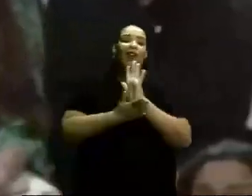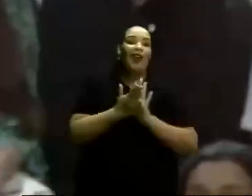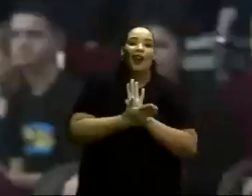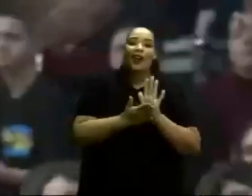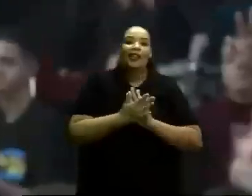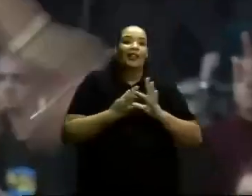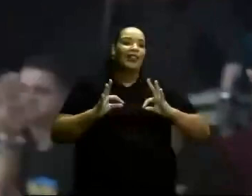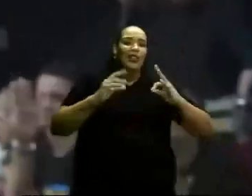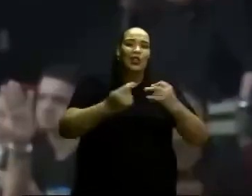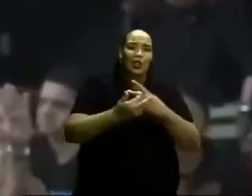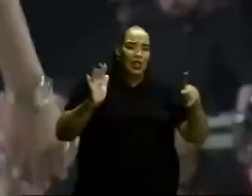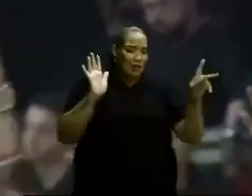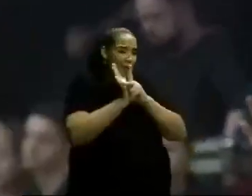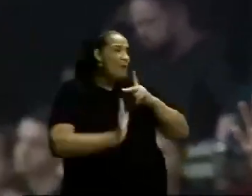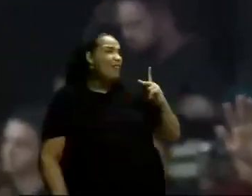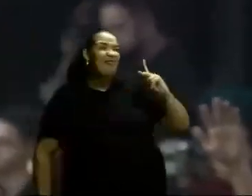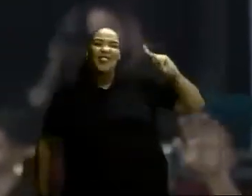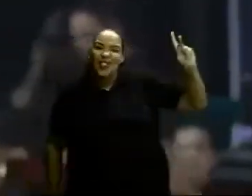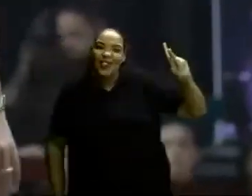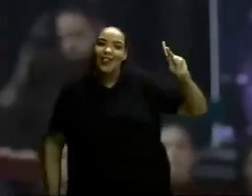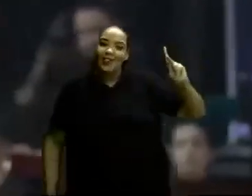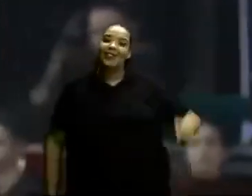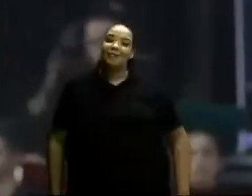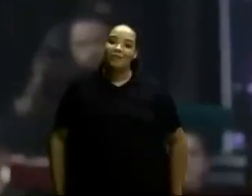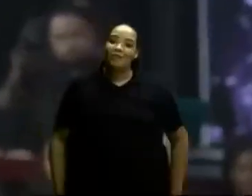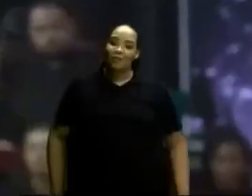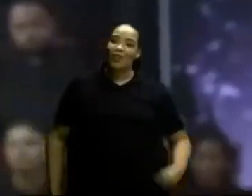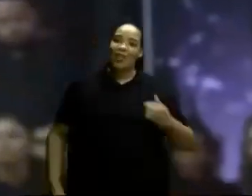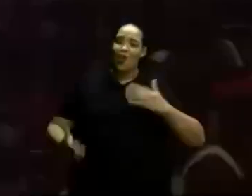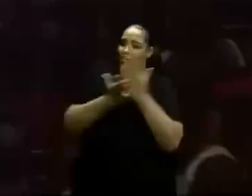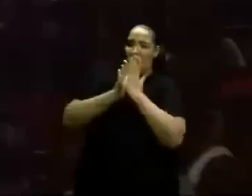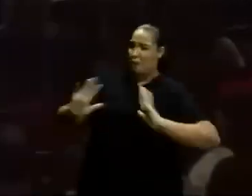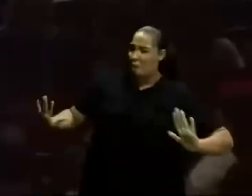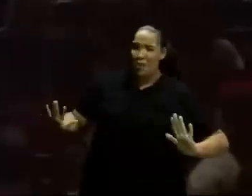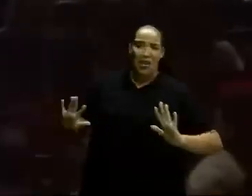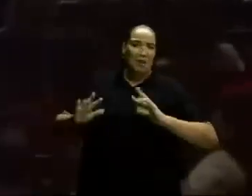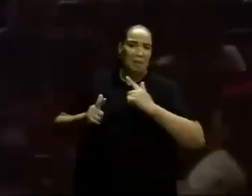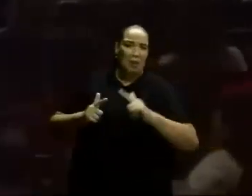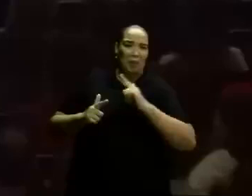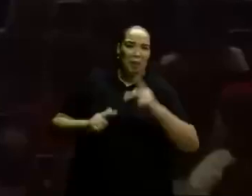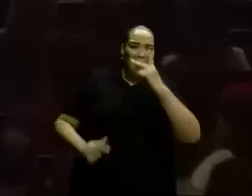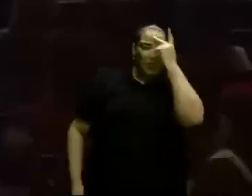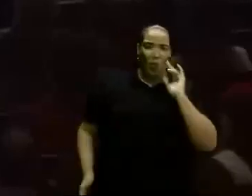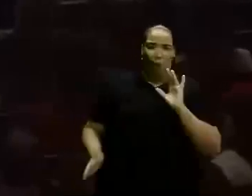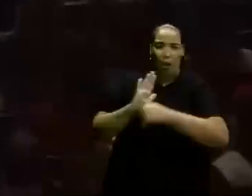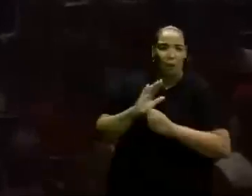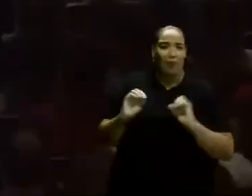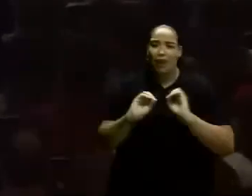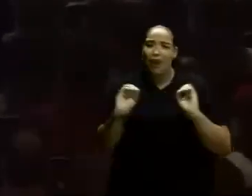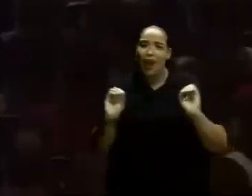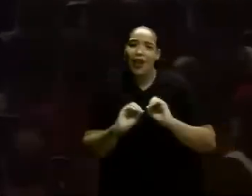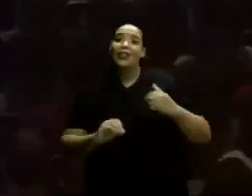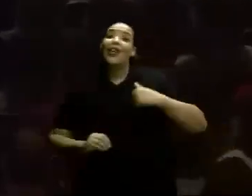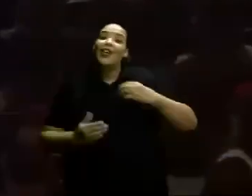me pertence, que tudo é dele. Olha para quem está do teu lado e diga, eu acabei com isso há muito tempo. Ninguém tira de mais nada de mim.